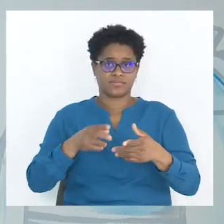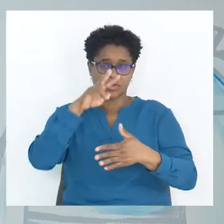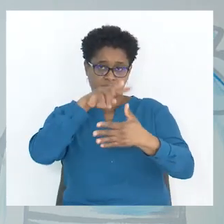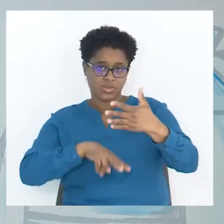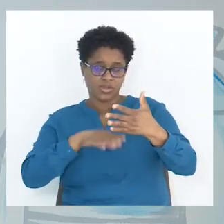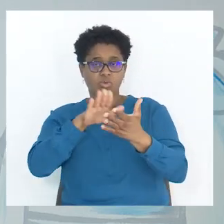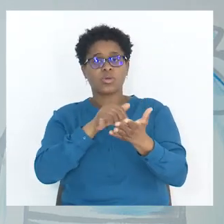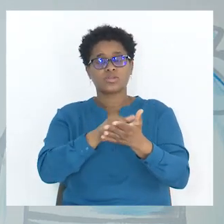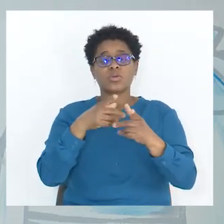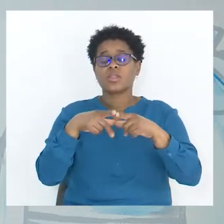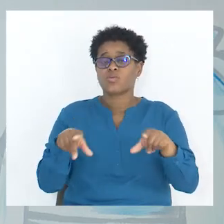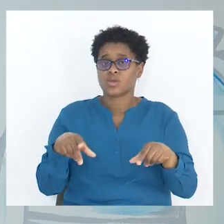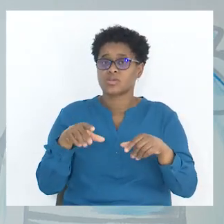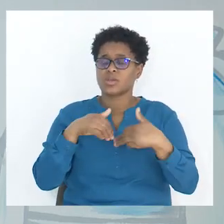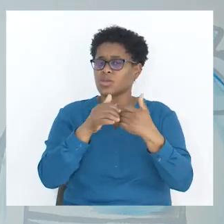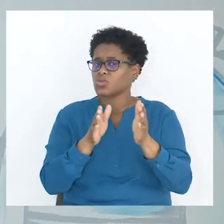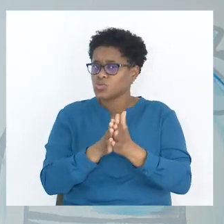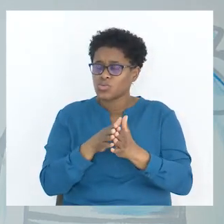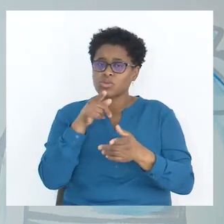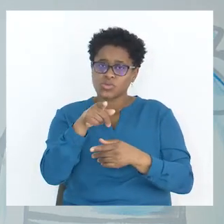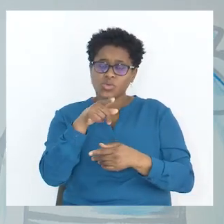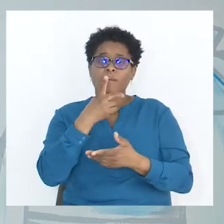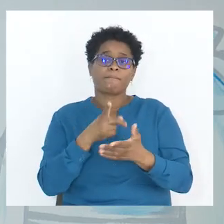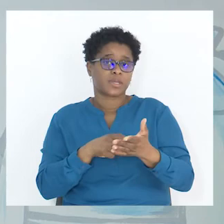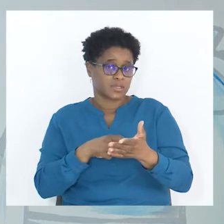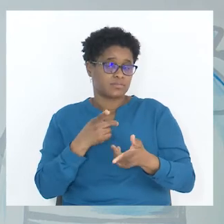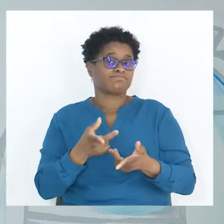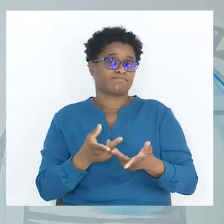textual, correção linguística e é tudo o que precisas.